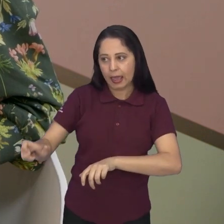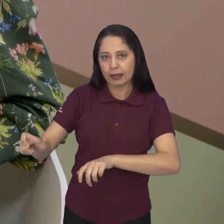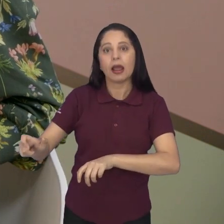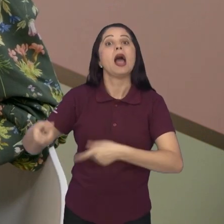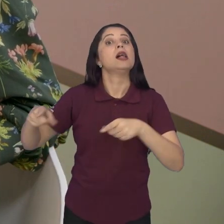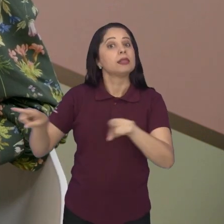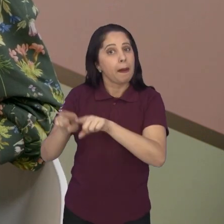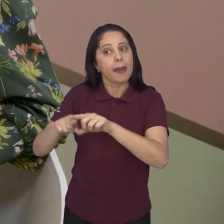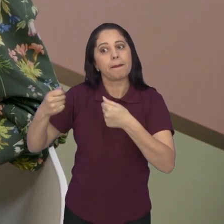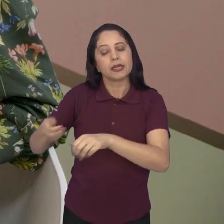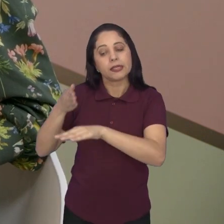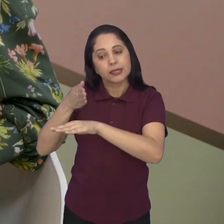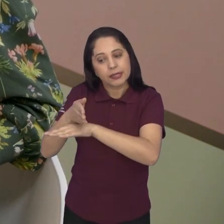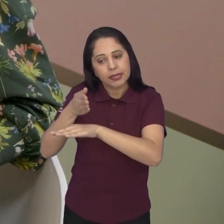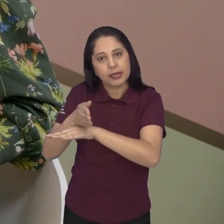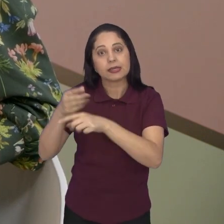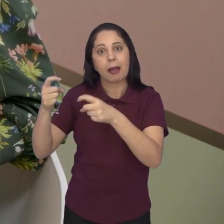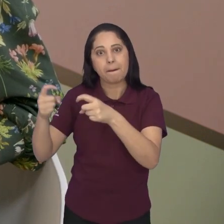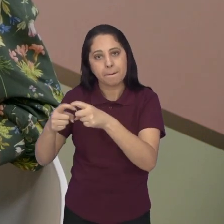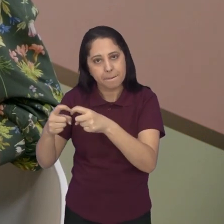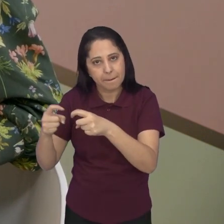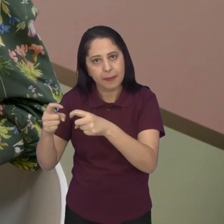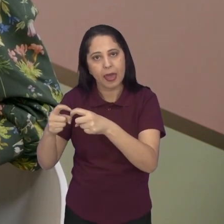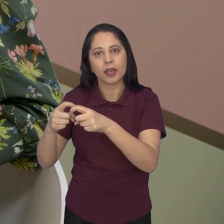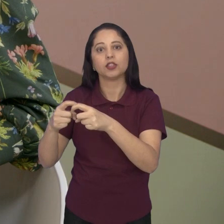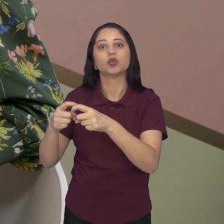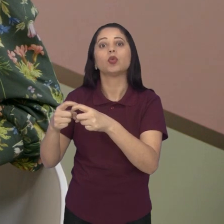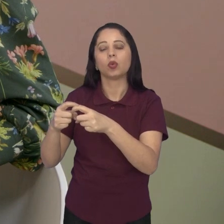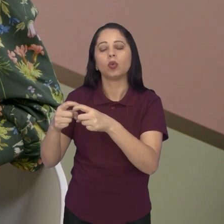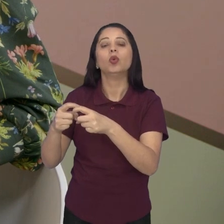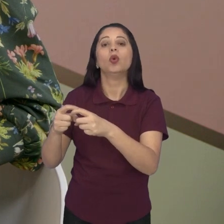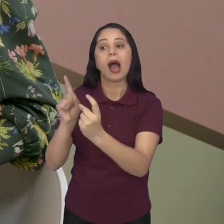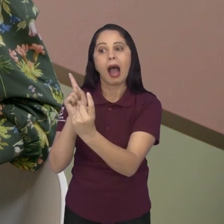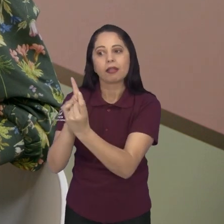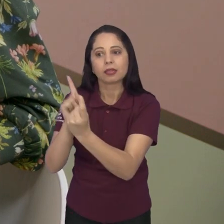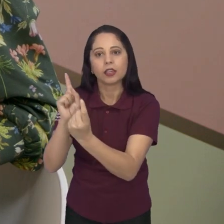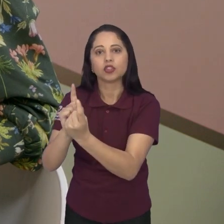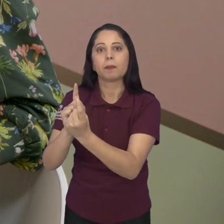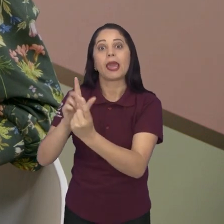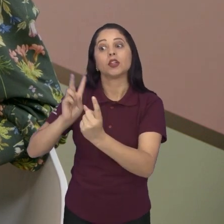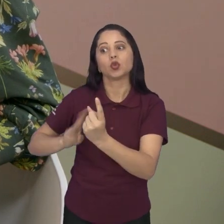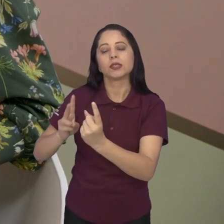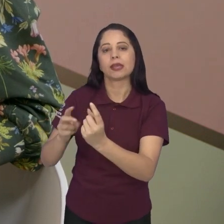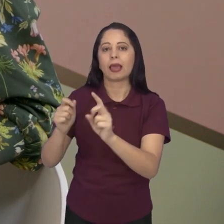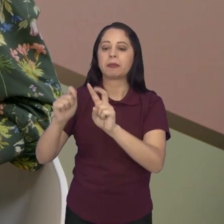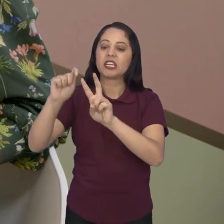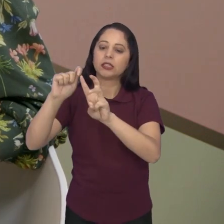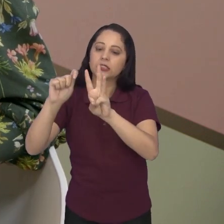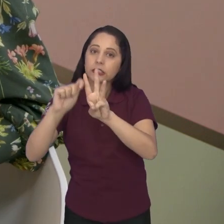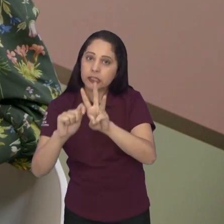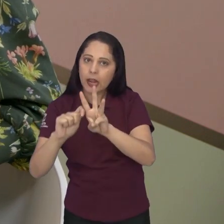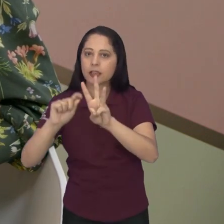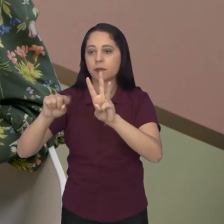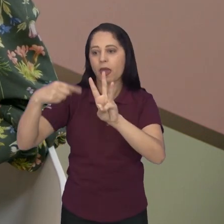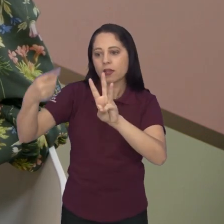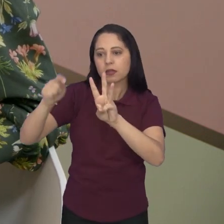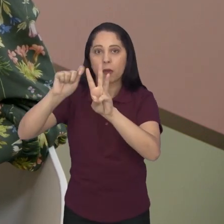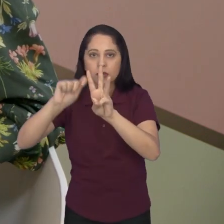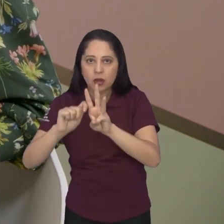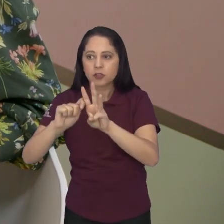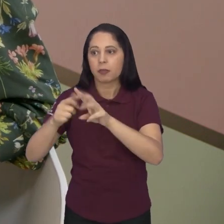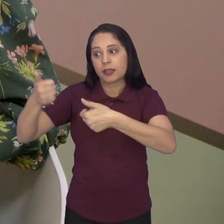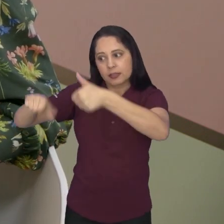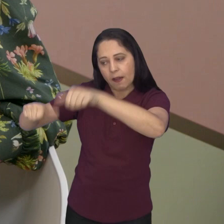precisa da consulta regular com o seu médico, seja gastroenterologista ou hepatologista, para fazer essa avaliação a cada 3 meses, idealmente, de como